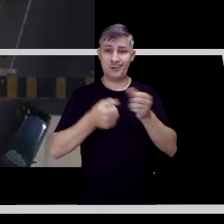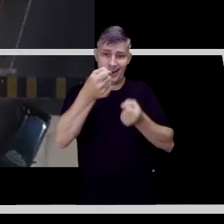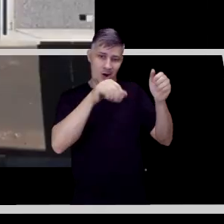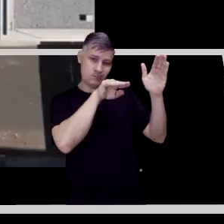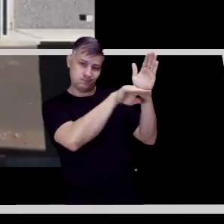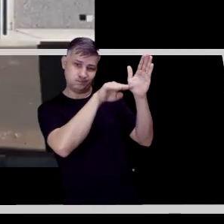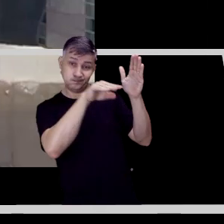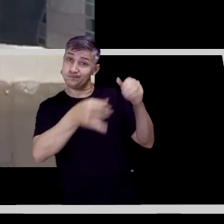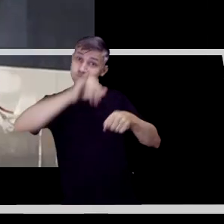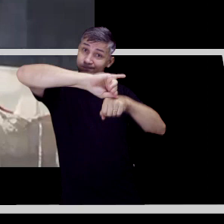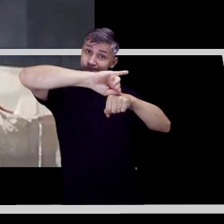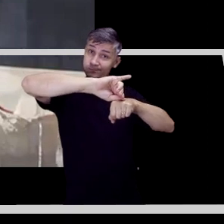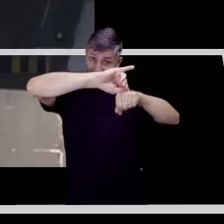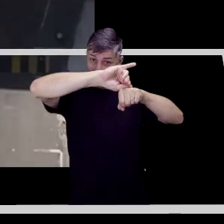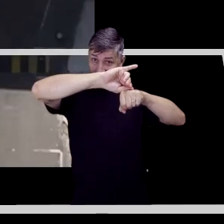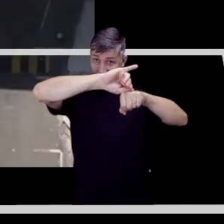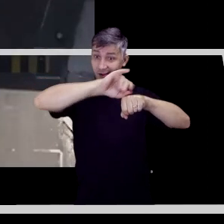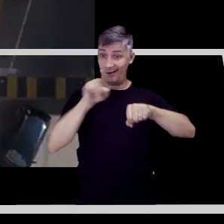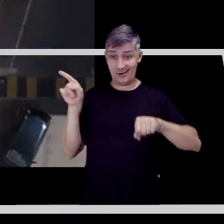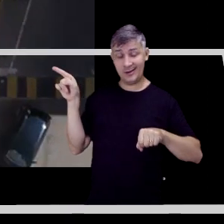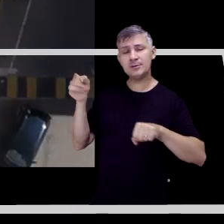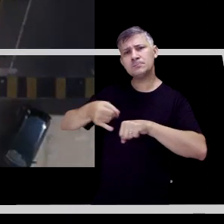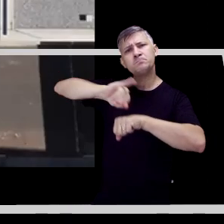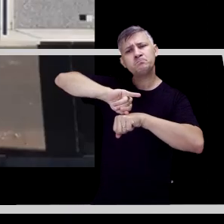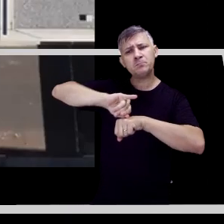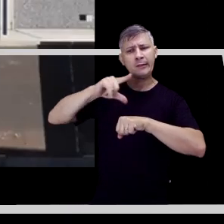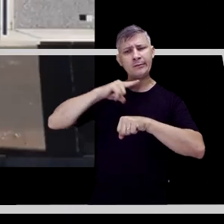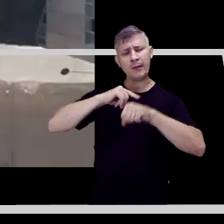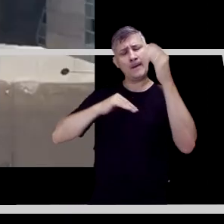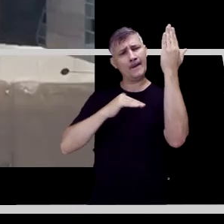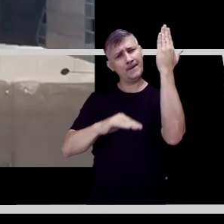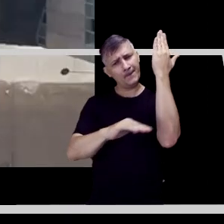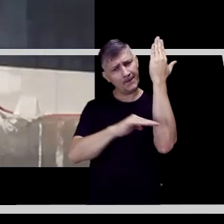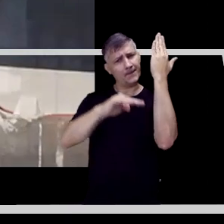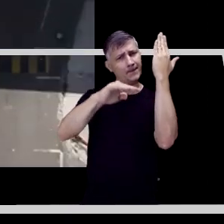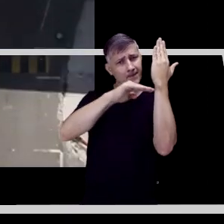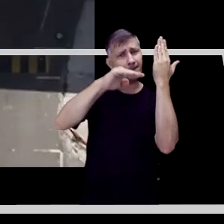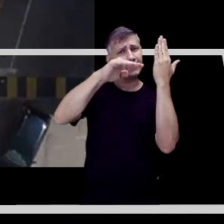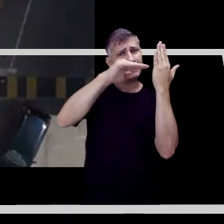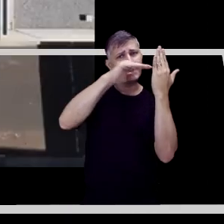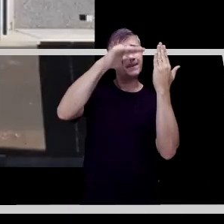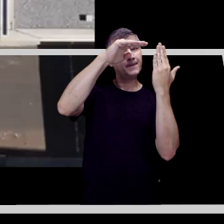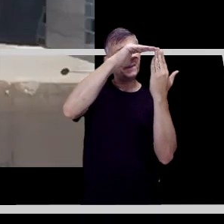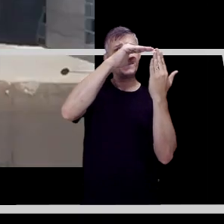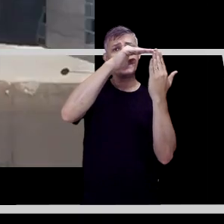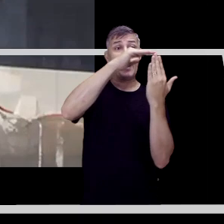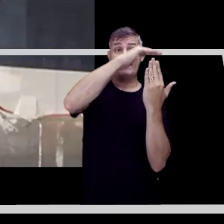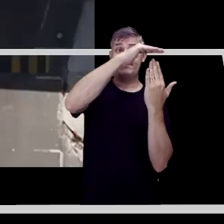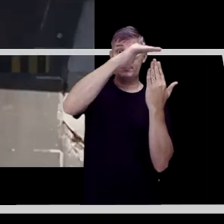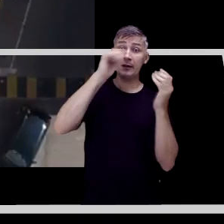questão do estacionamento, que é uma cobertura multinível que pode